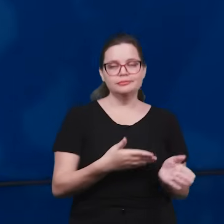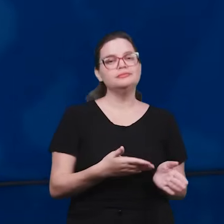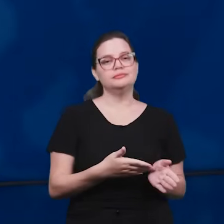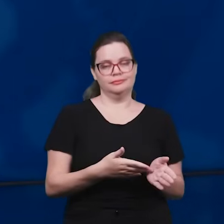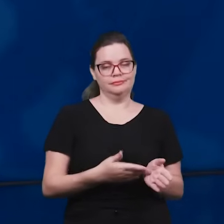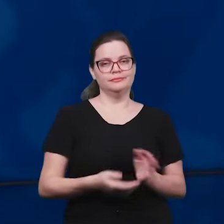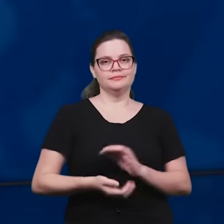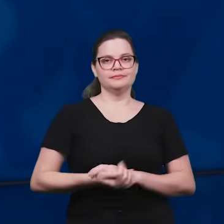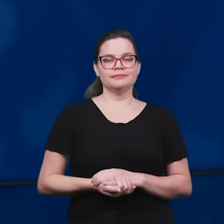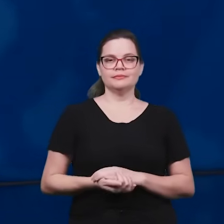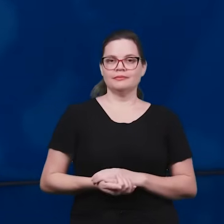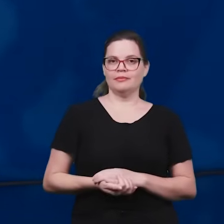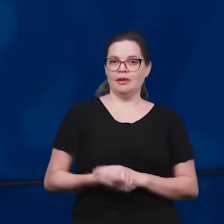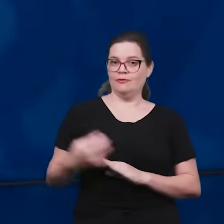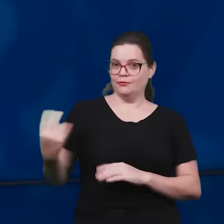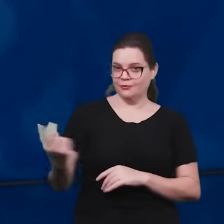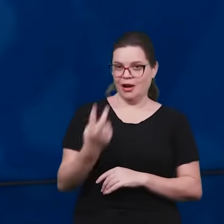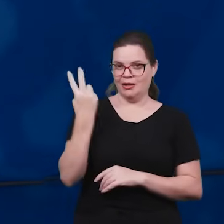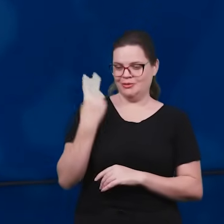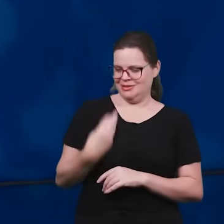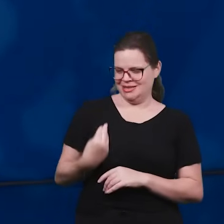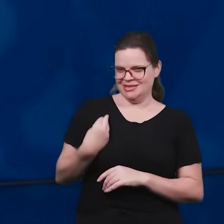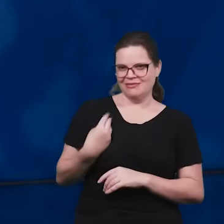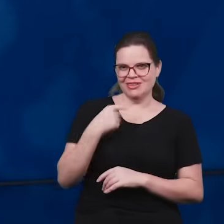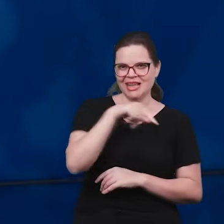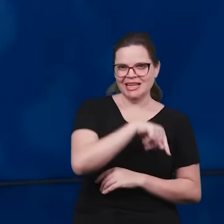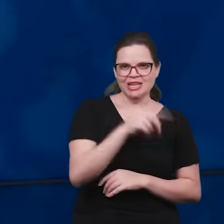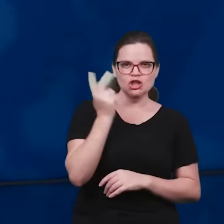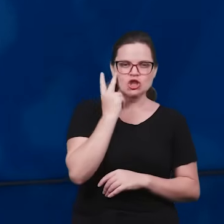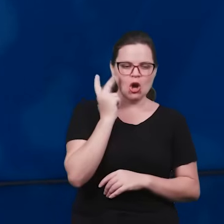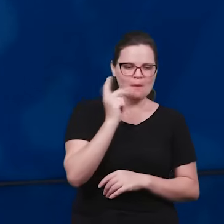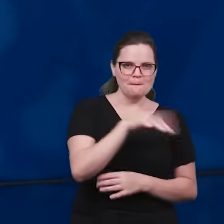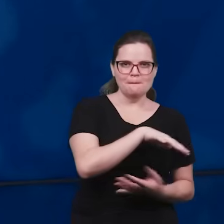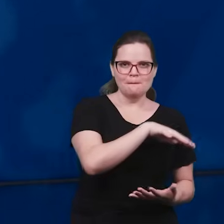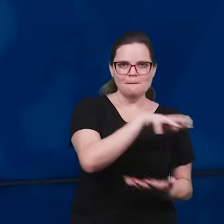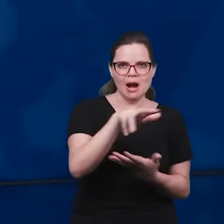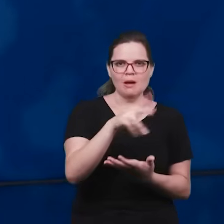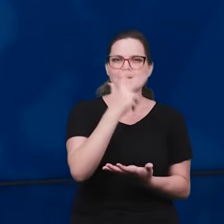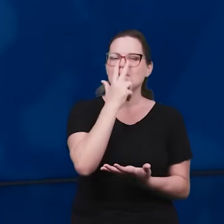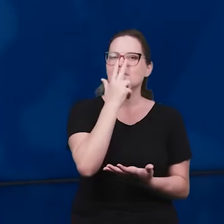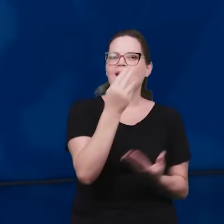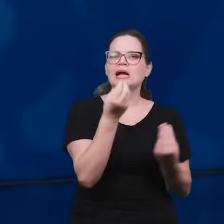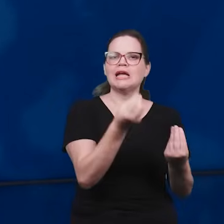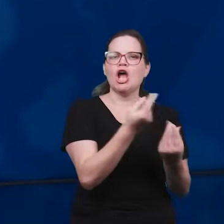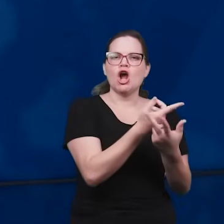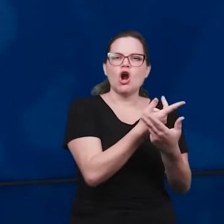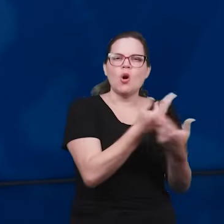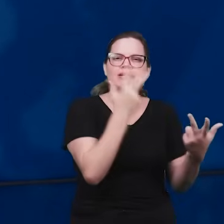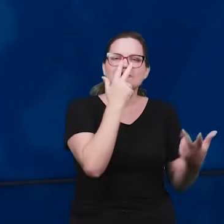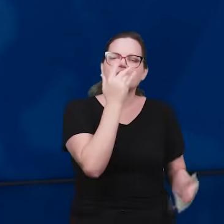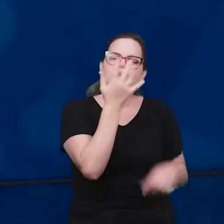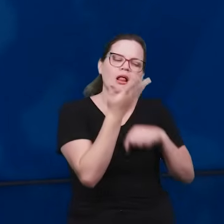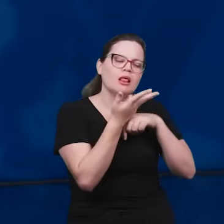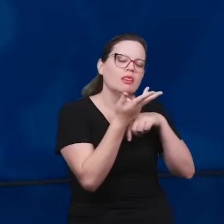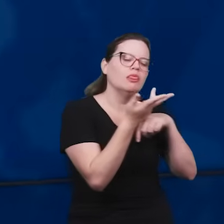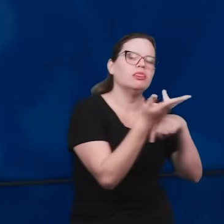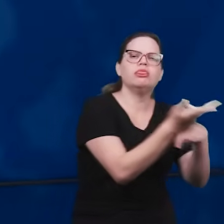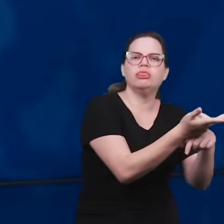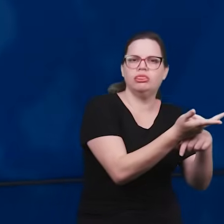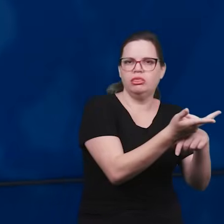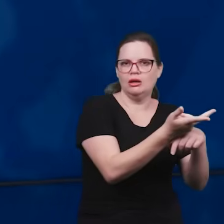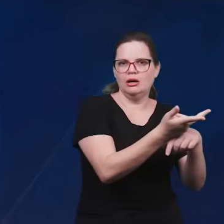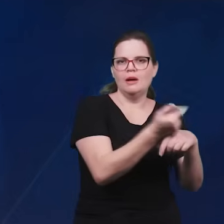Deus. Os valores desta vida presente somam-se para fazer face aos valores da vida